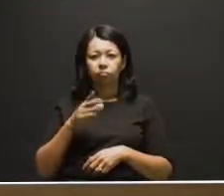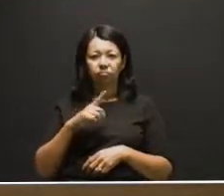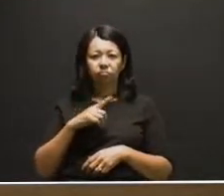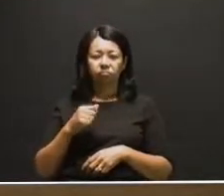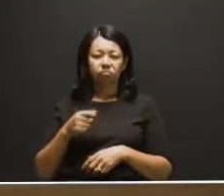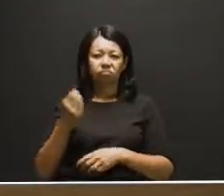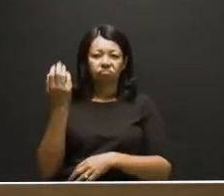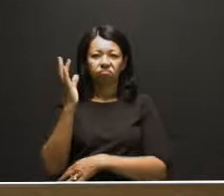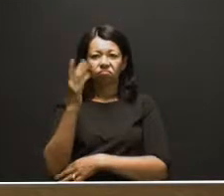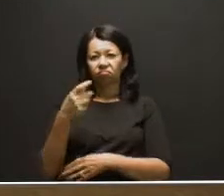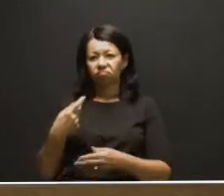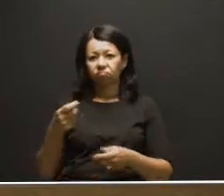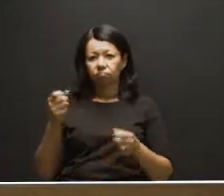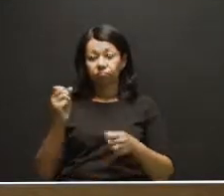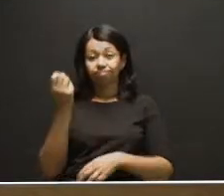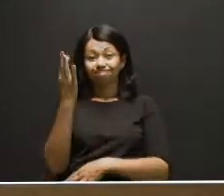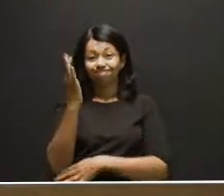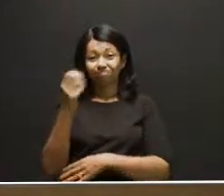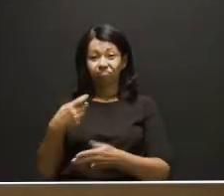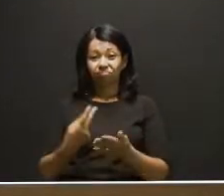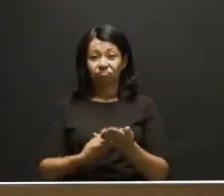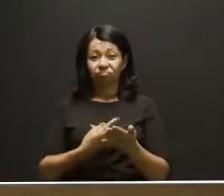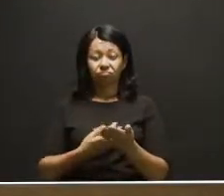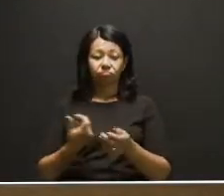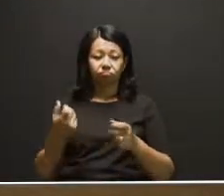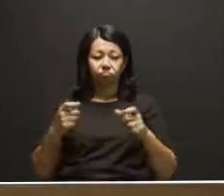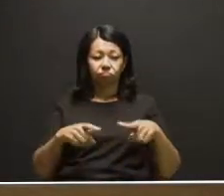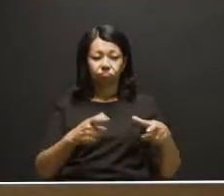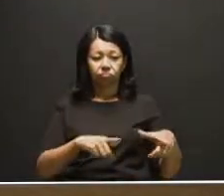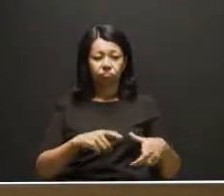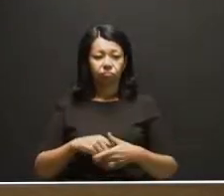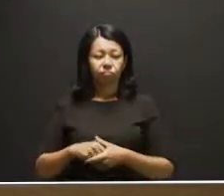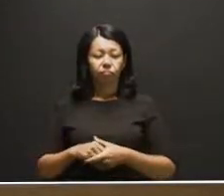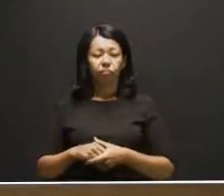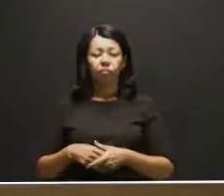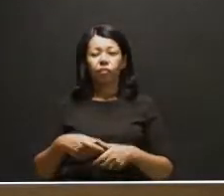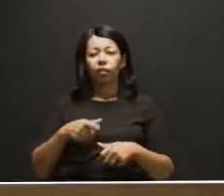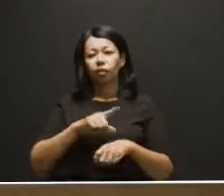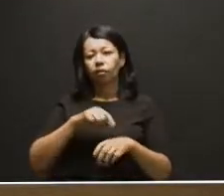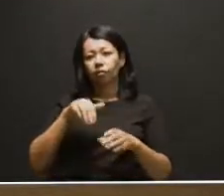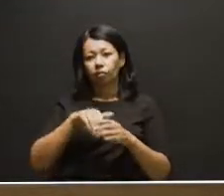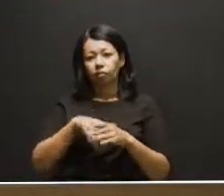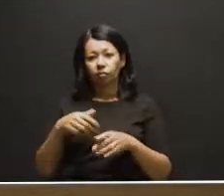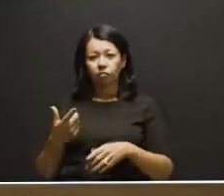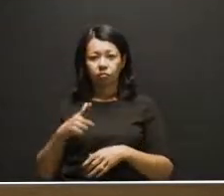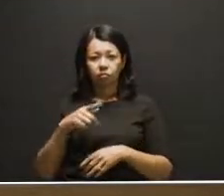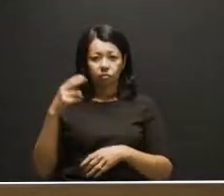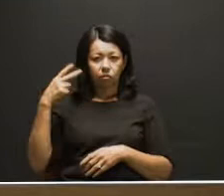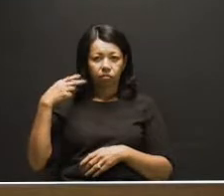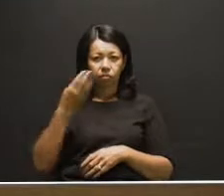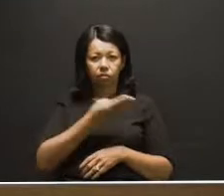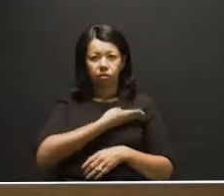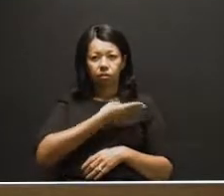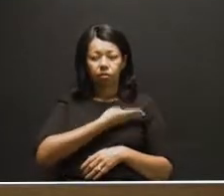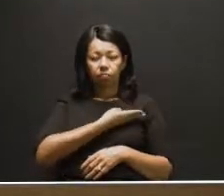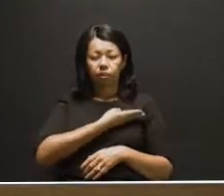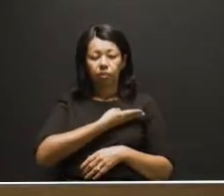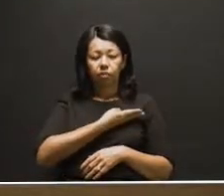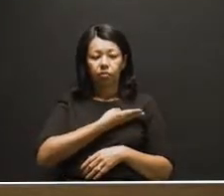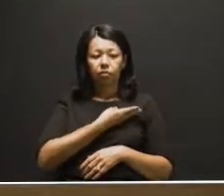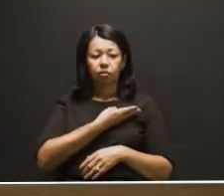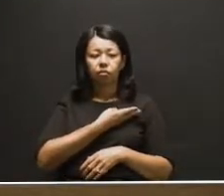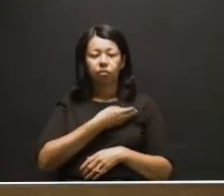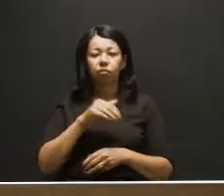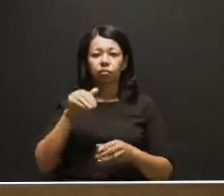plantadas então já antecipo meu pedido aos nobres colegas por esses motivos esse projeto seja levado em consideração e